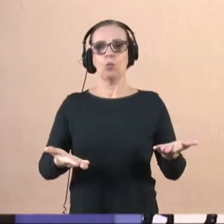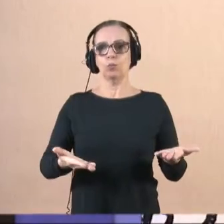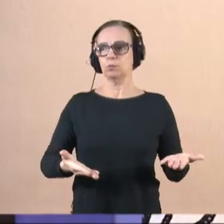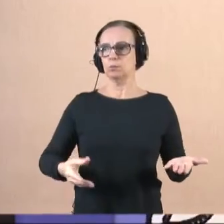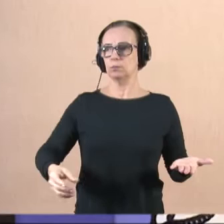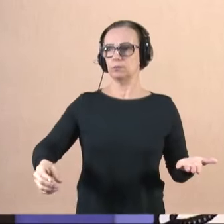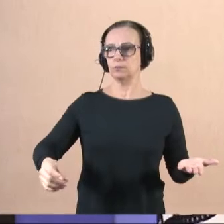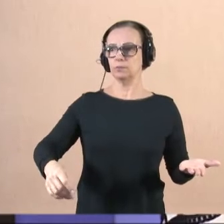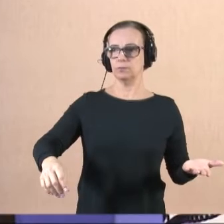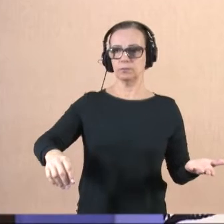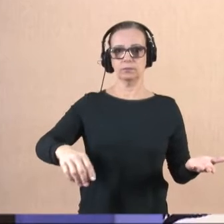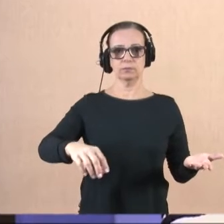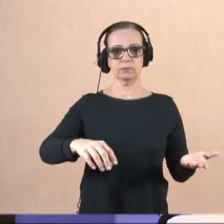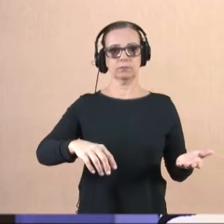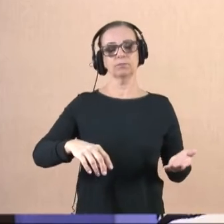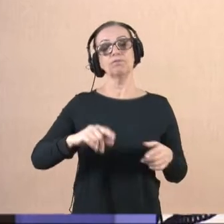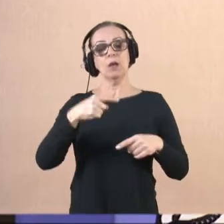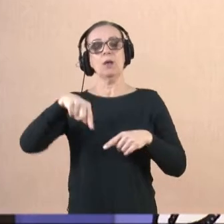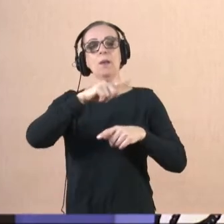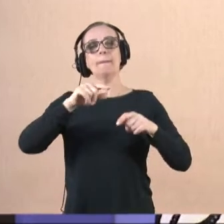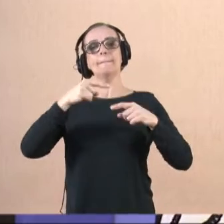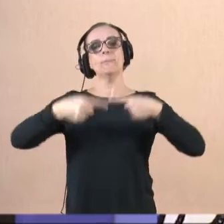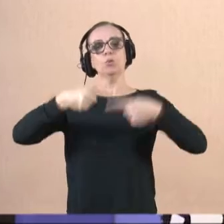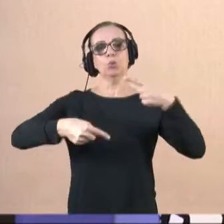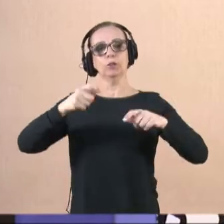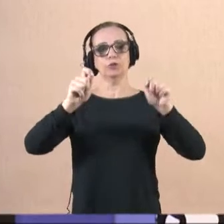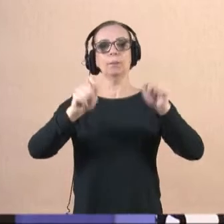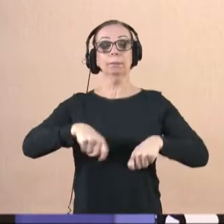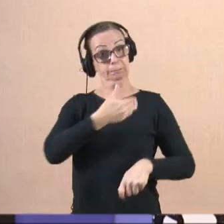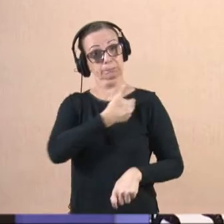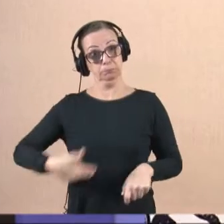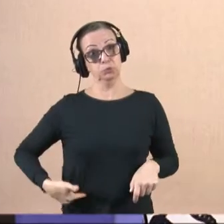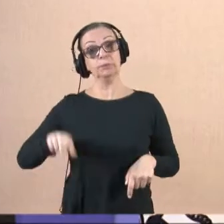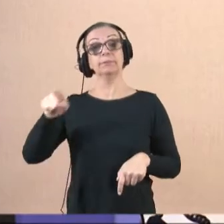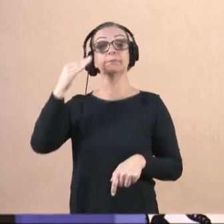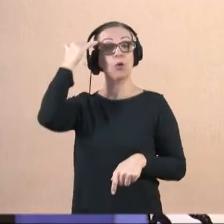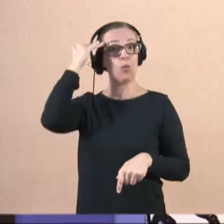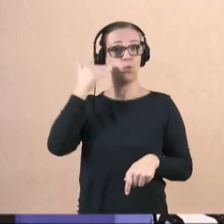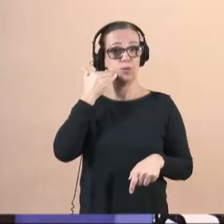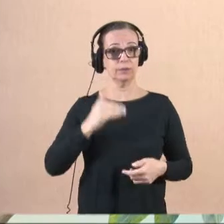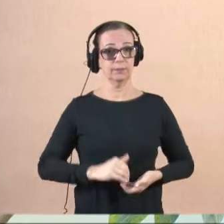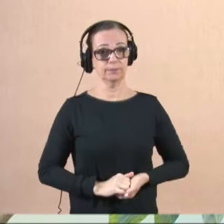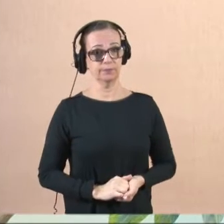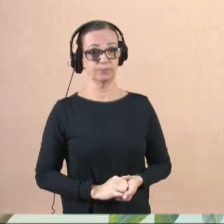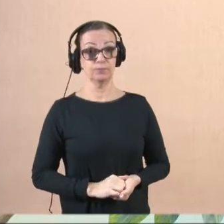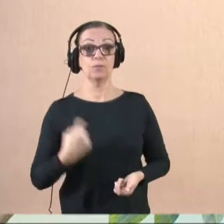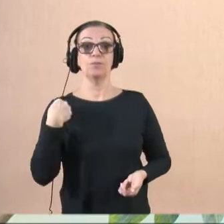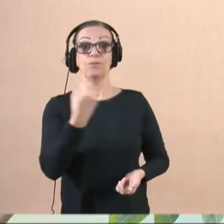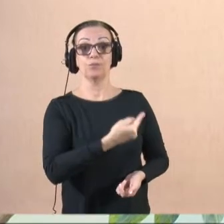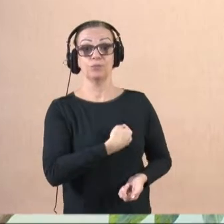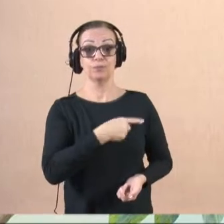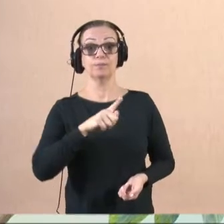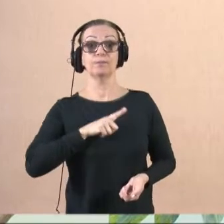19 por lá as políticas públicas e o nó out combat da coréia e olha só estamos